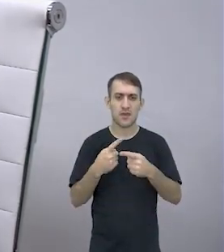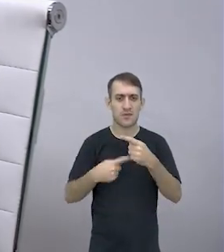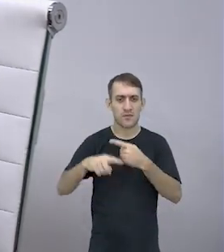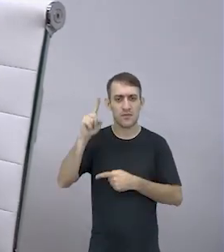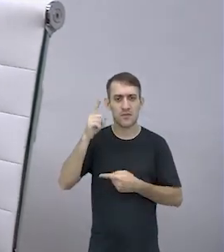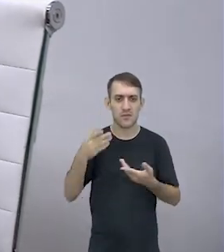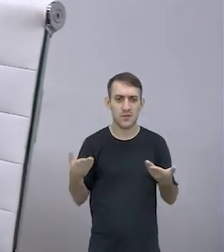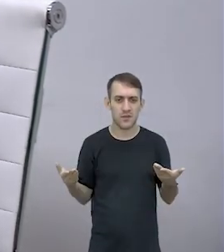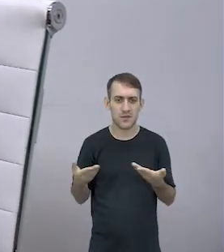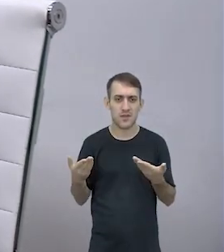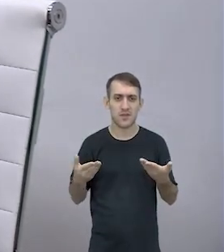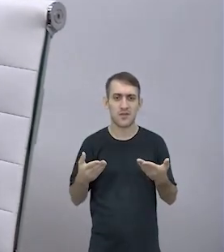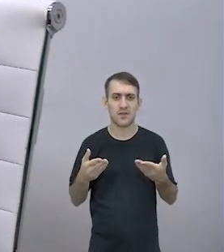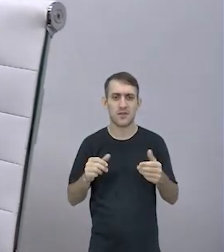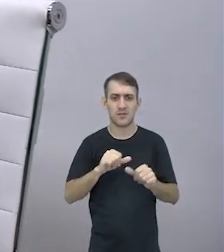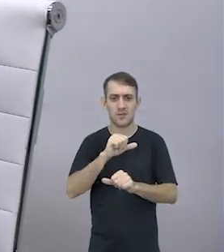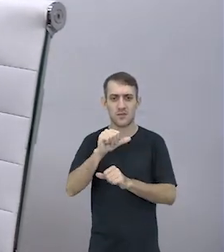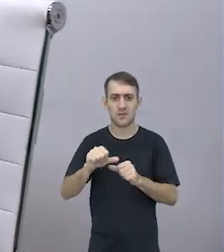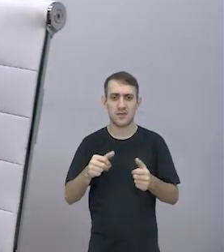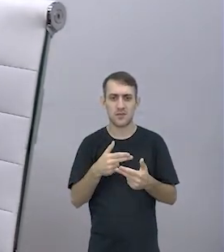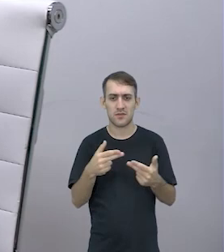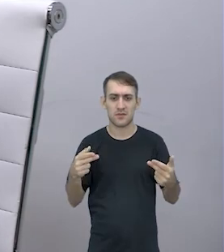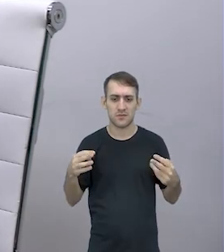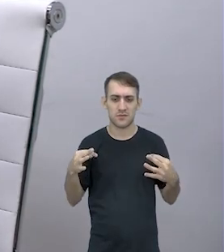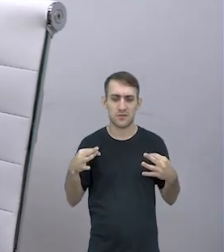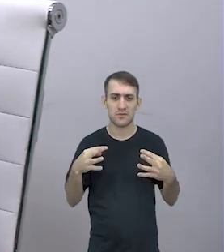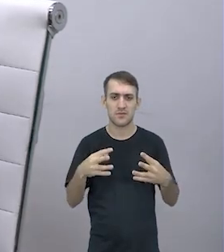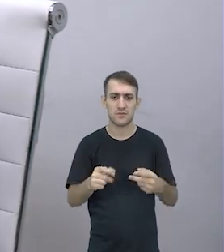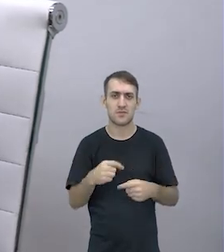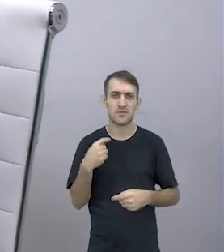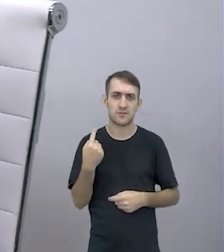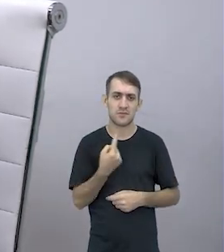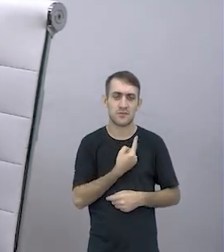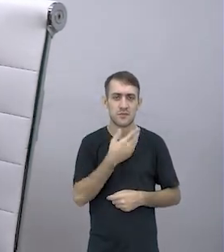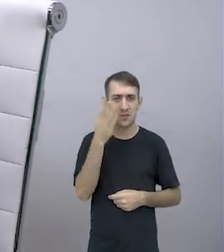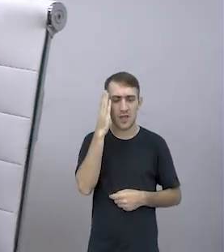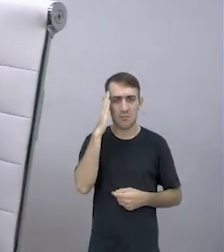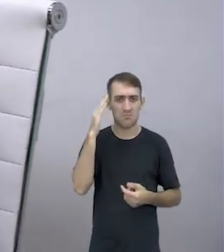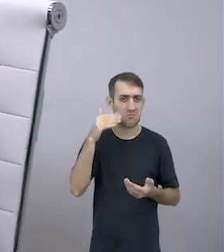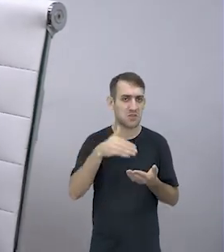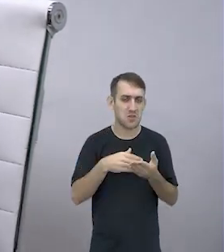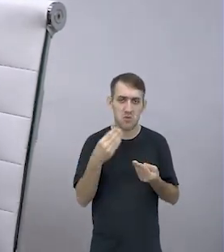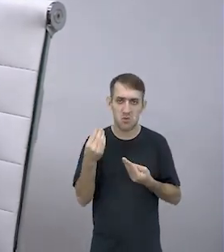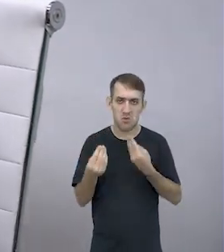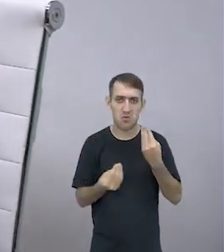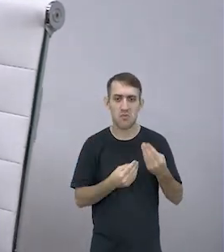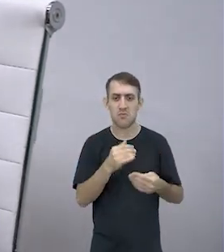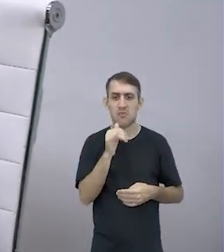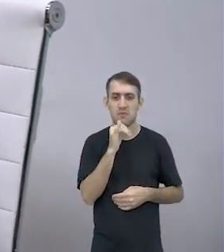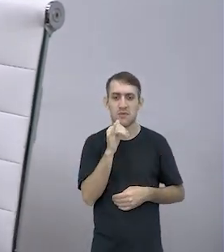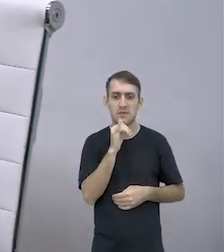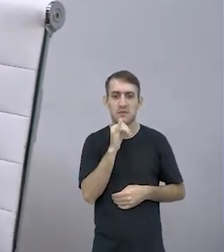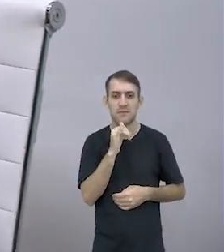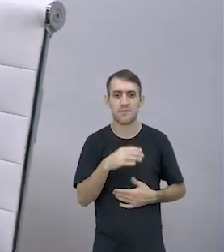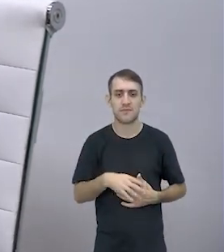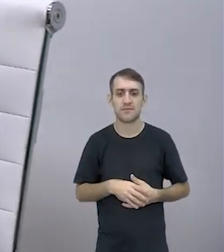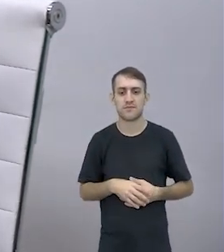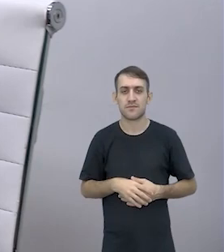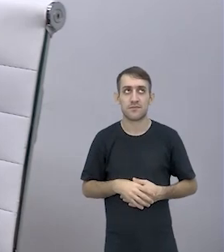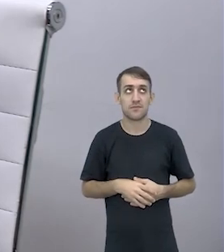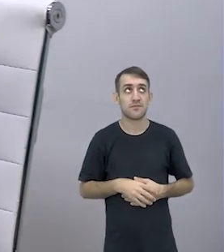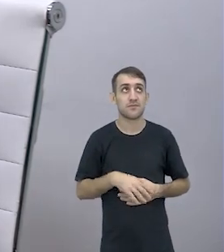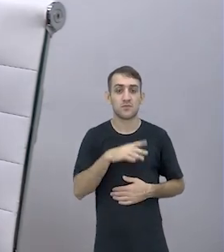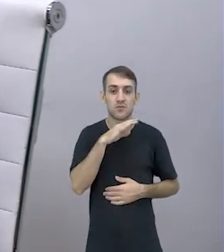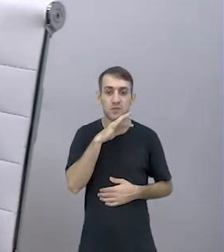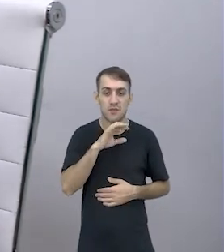agora mexer repentinamente em tudo. Então, não sabemos até que ponto isso possa ser ruim ou